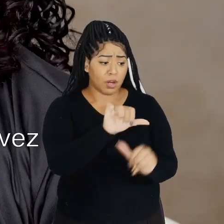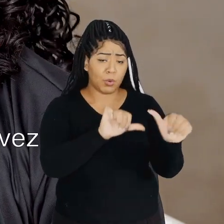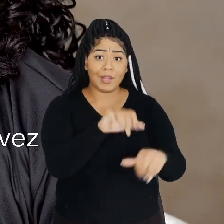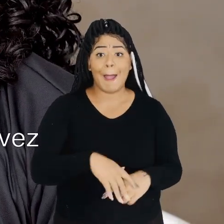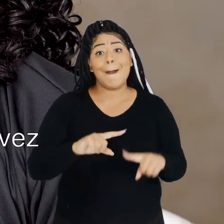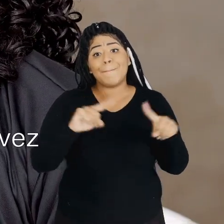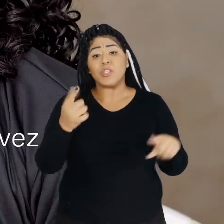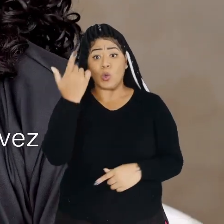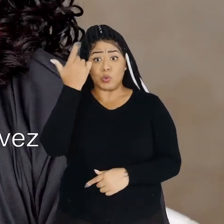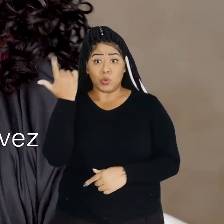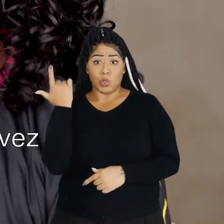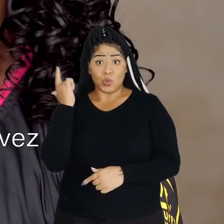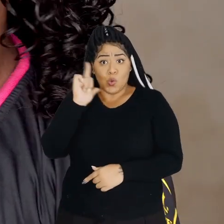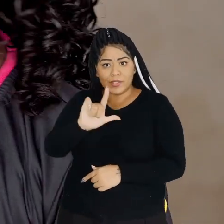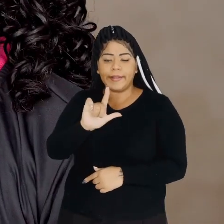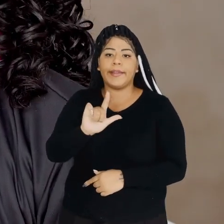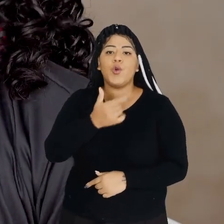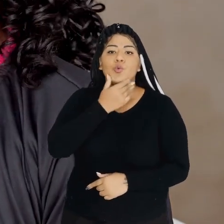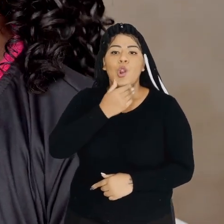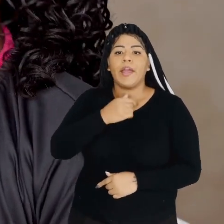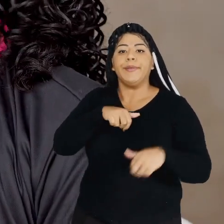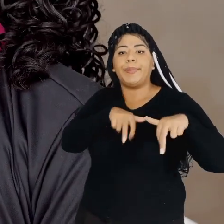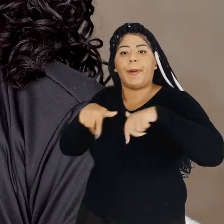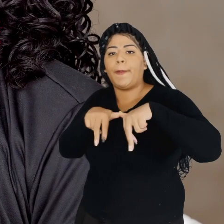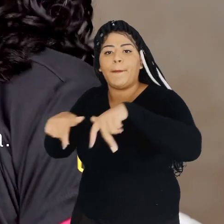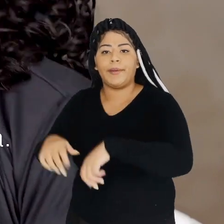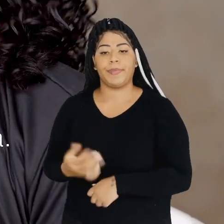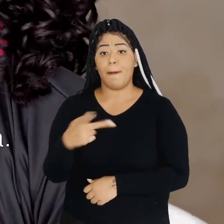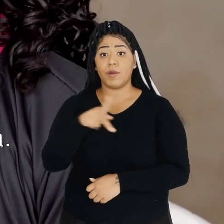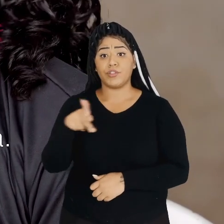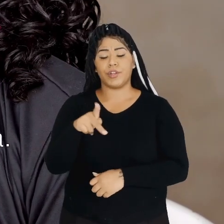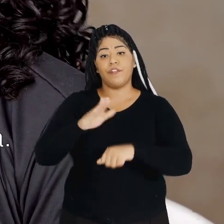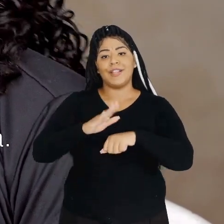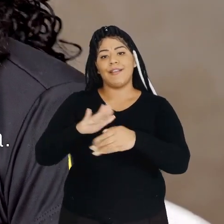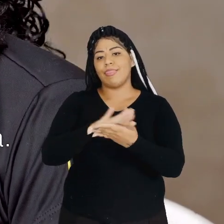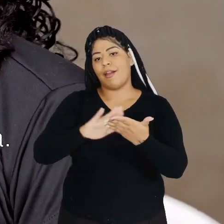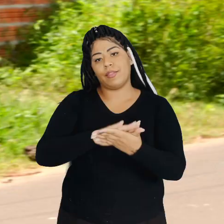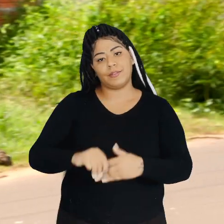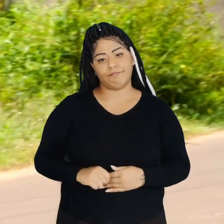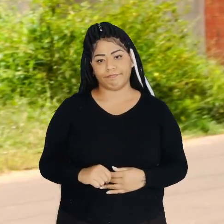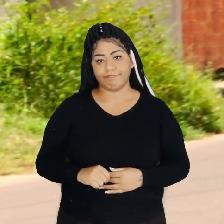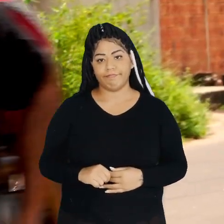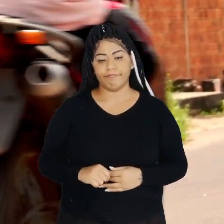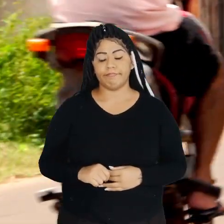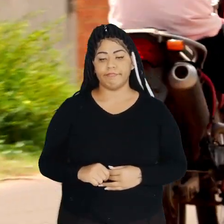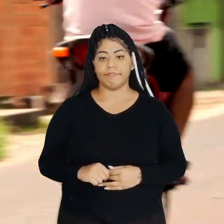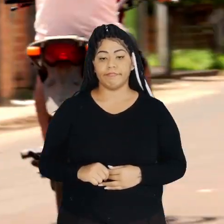que sempre quando era a nossa vez, os meninos ficavam ali entrando no meio e a professora não queria bater de frente, a gente nunca ficava com a bola.